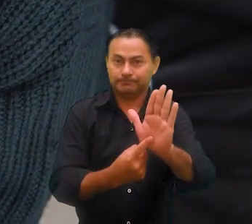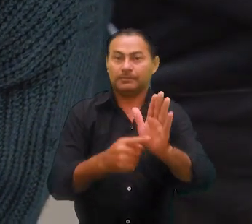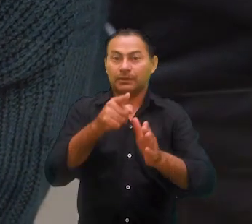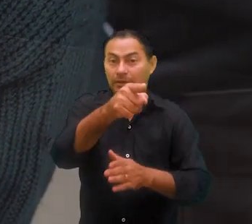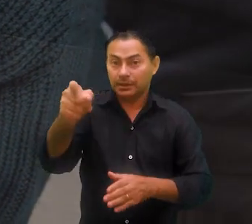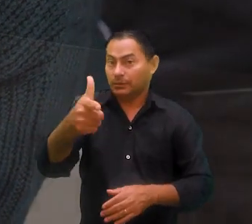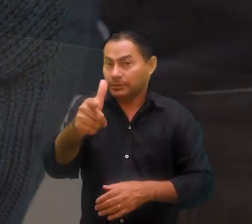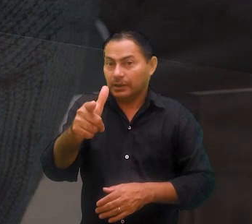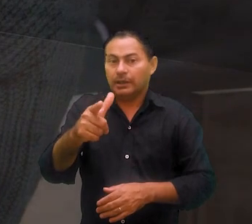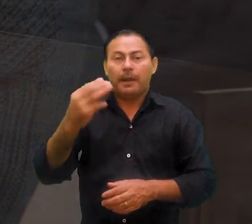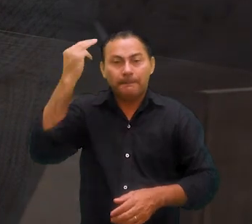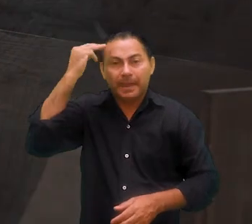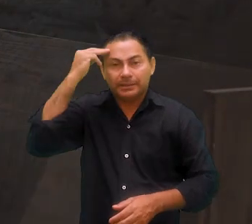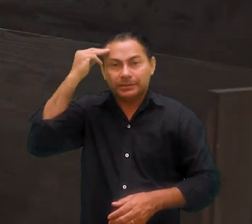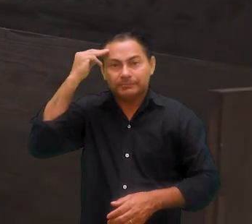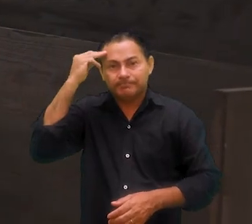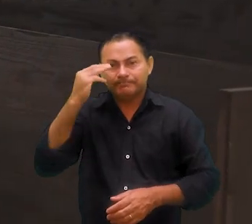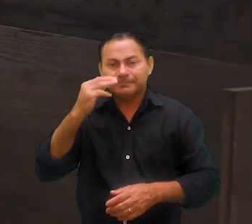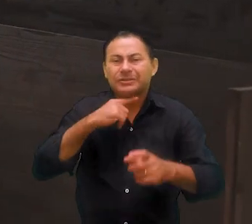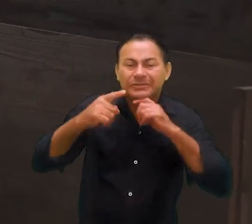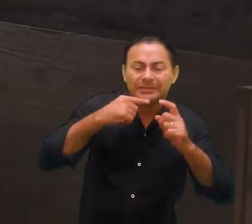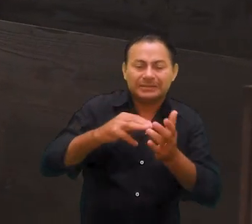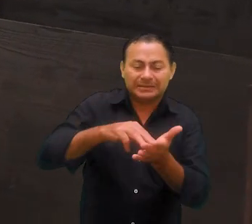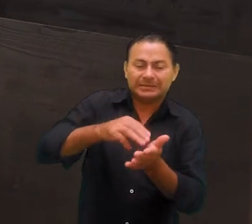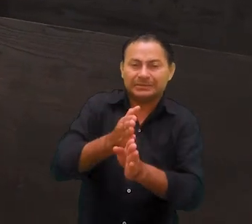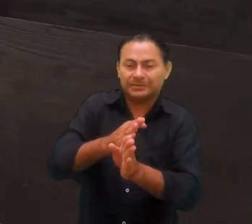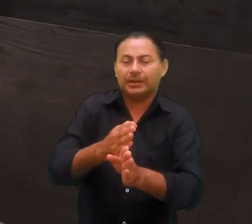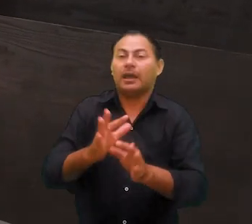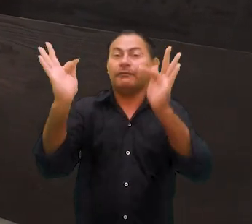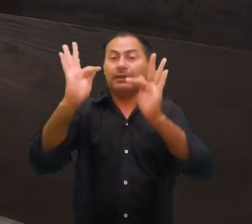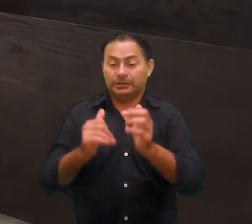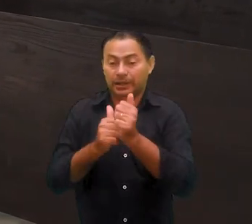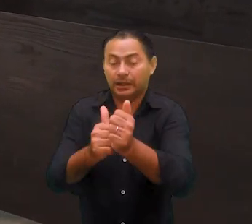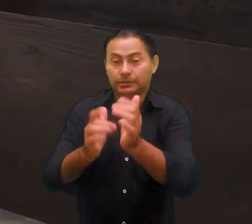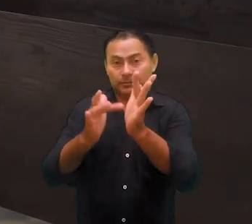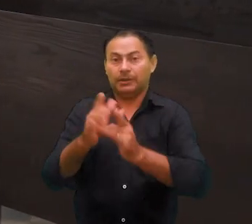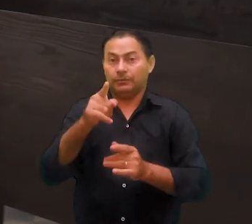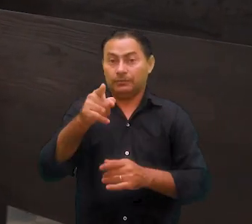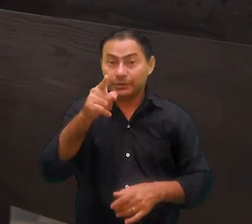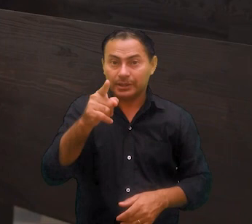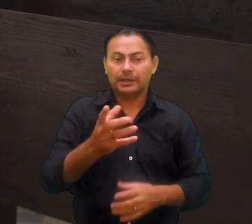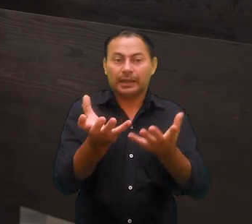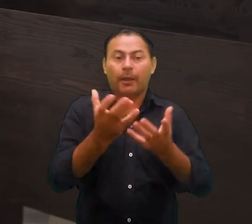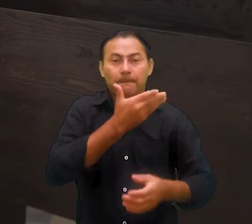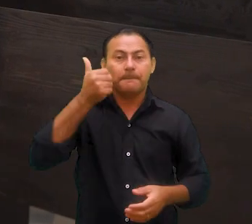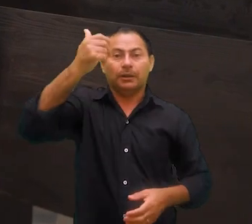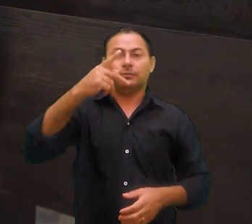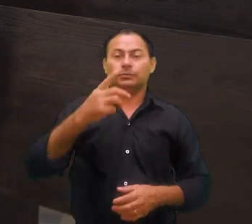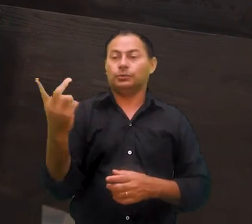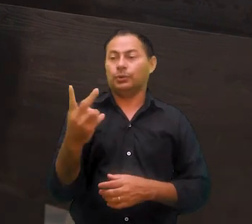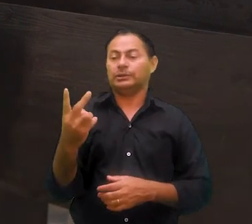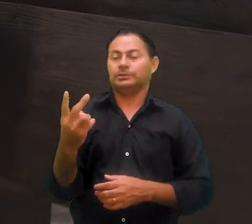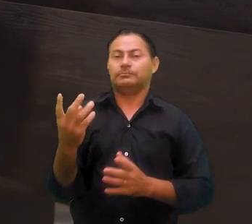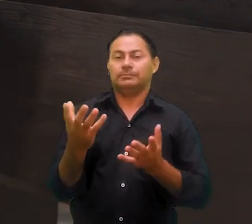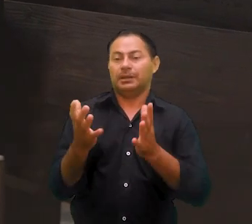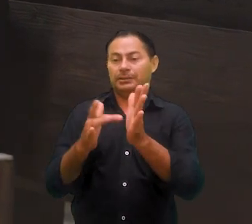fatos são expostos. Se você não tiver a mente dividida, será feliz seguindo a Jesus. Mas se você é do tipo que quer o